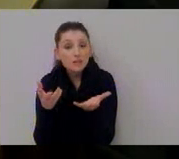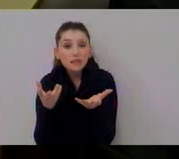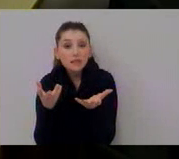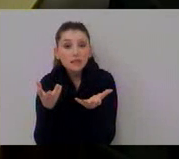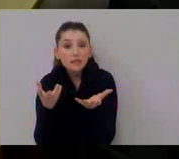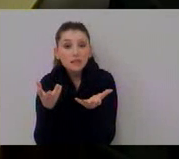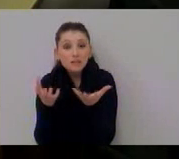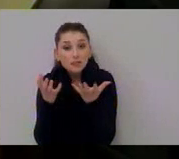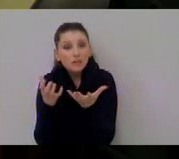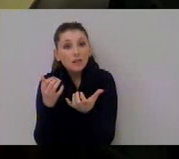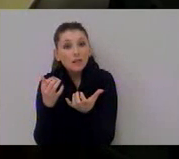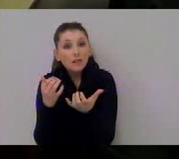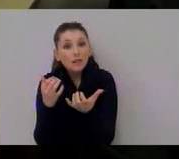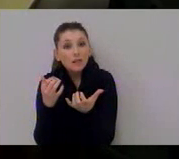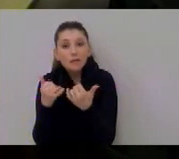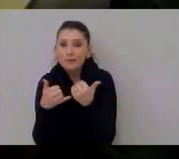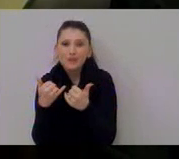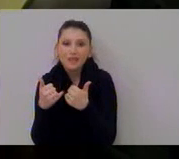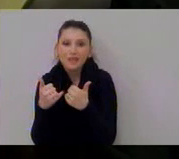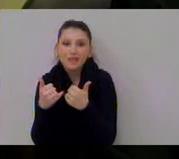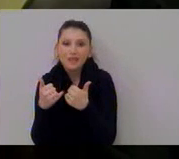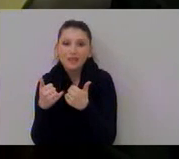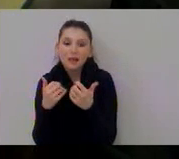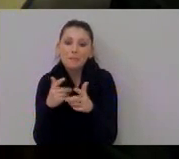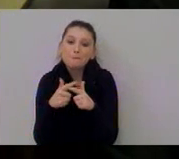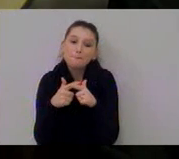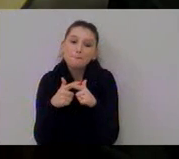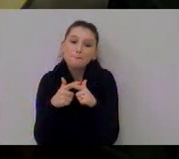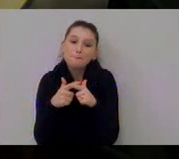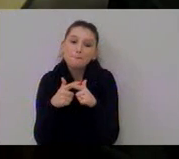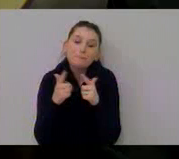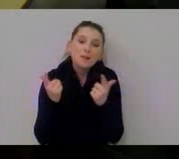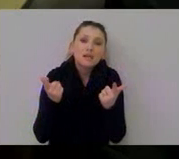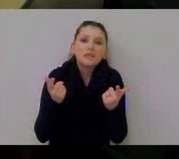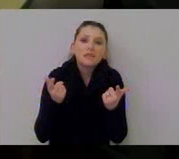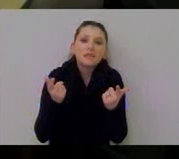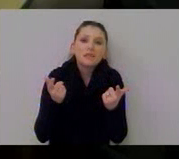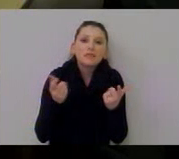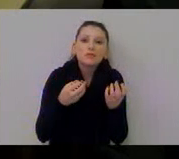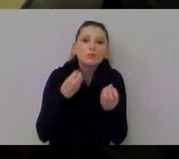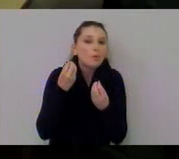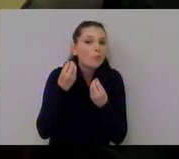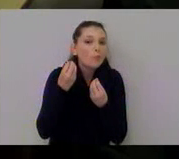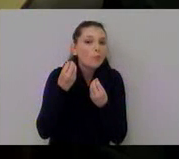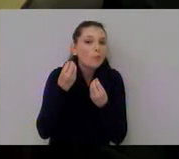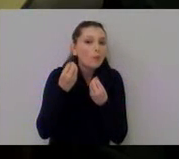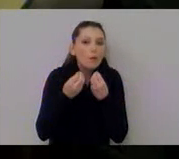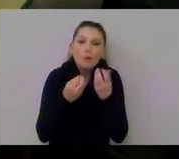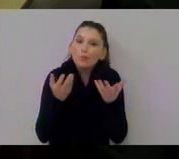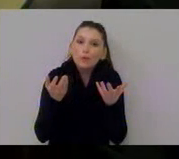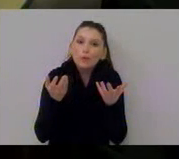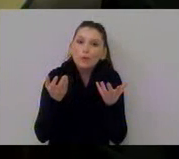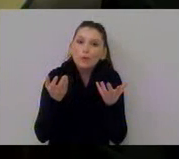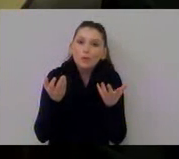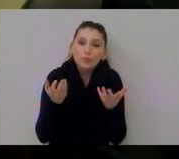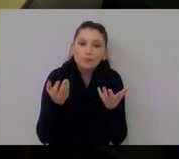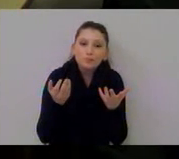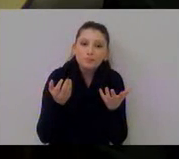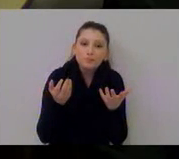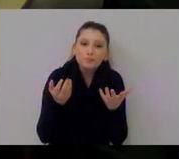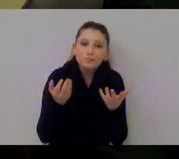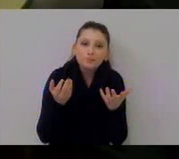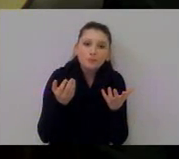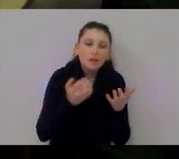Mas, infelizmente, tem alguns brinquedos lá que estão quebrados,